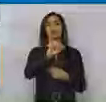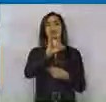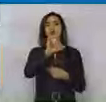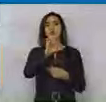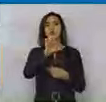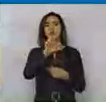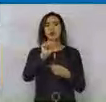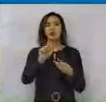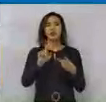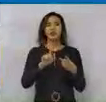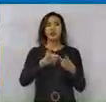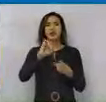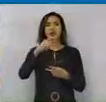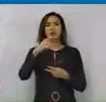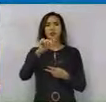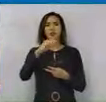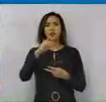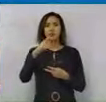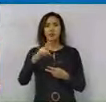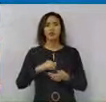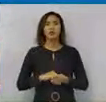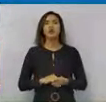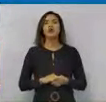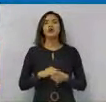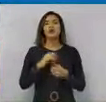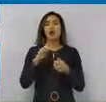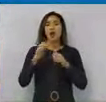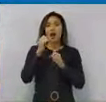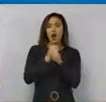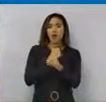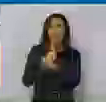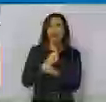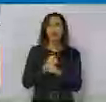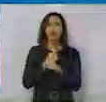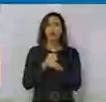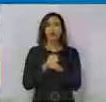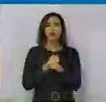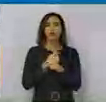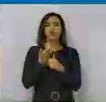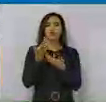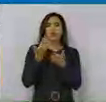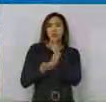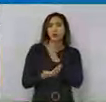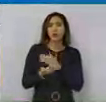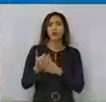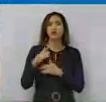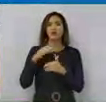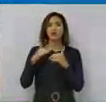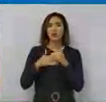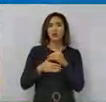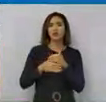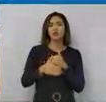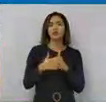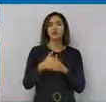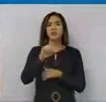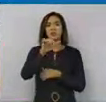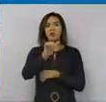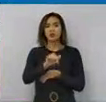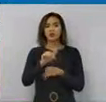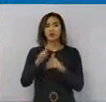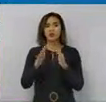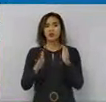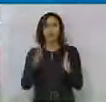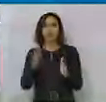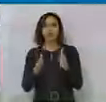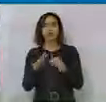ao programa de perdas, as obras complementares de redução de perdas serão avançadas para o sétimo setor, no entorno